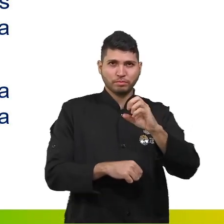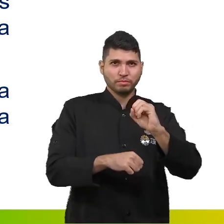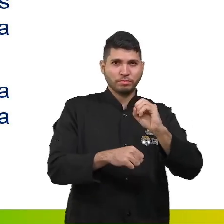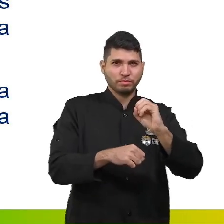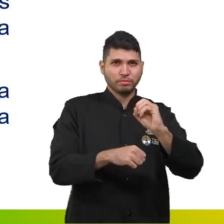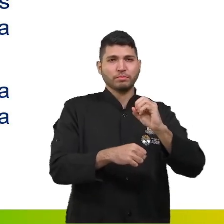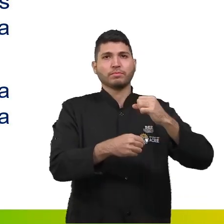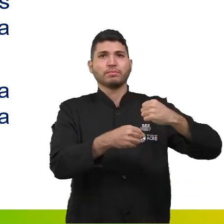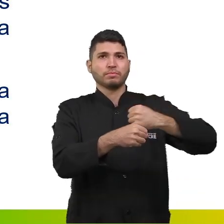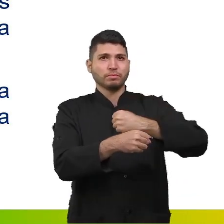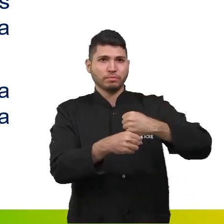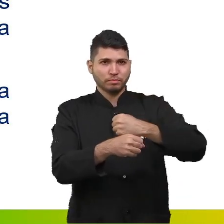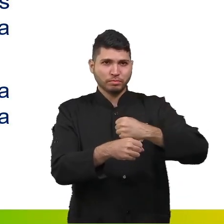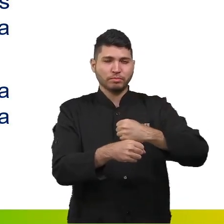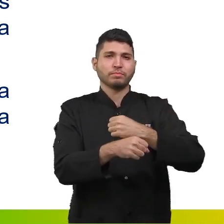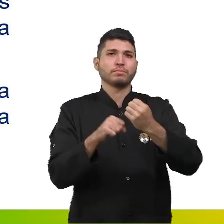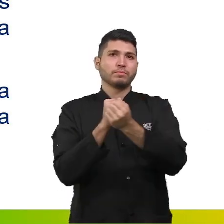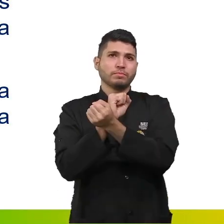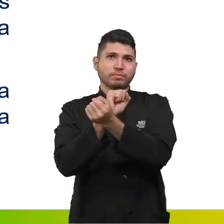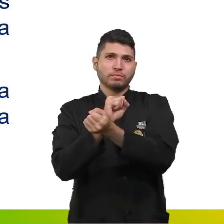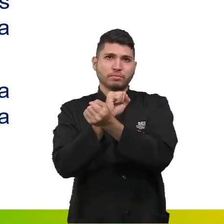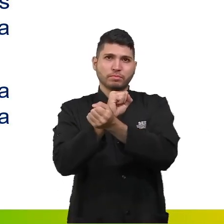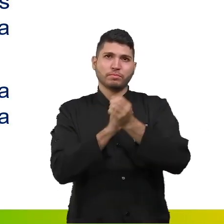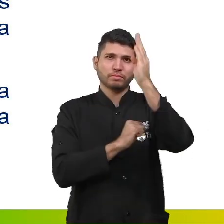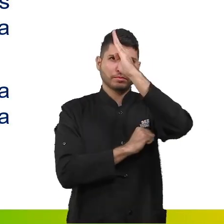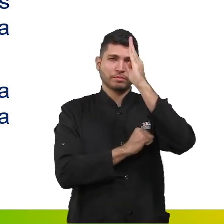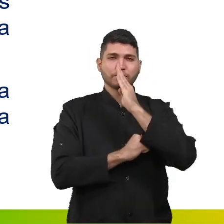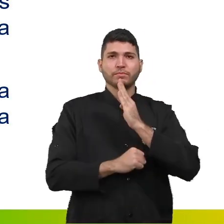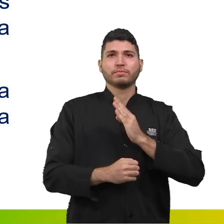350 anos de escravidão no Brasil.